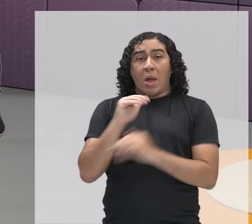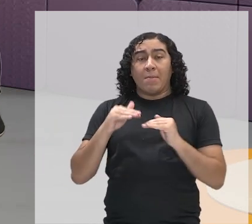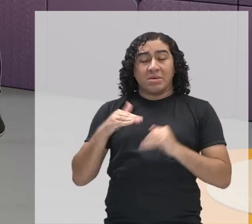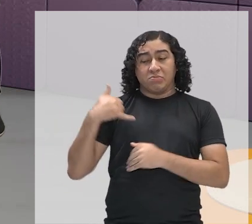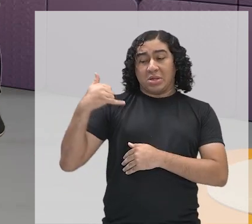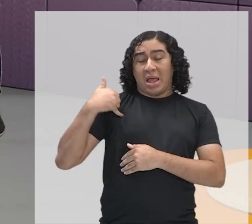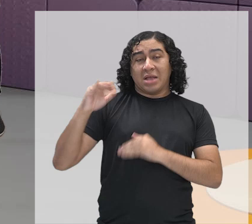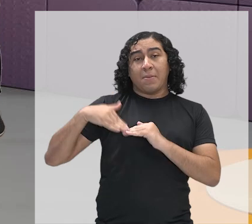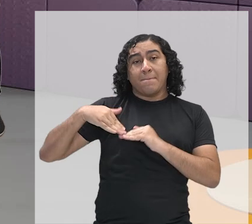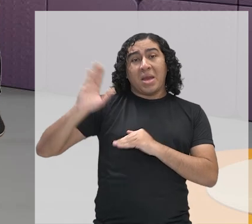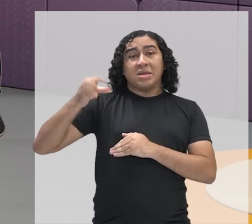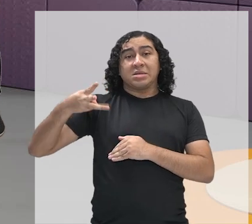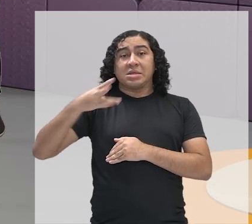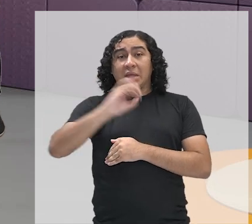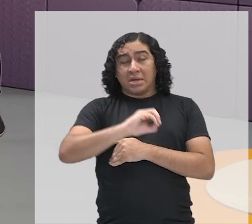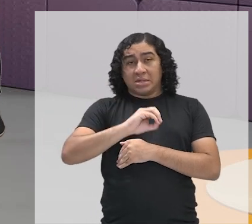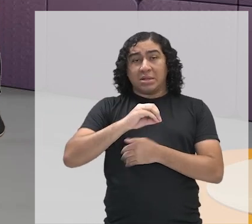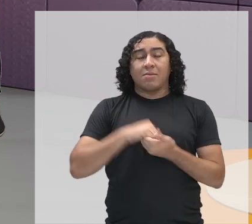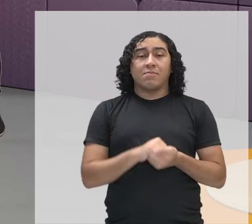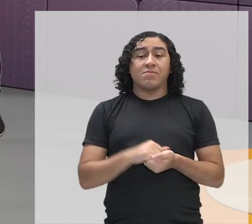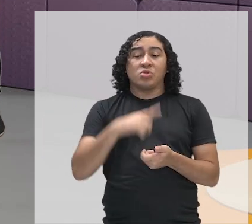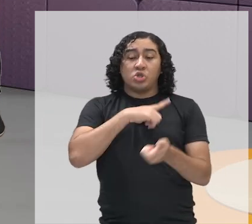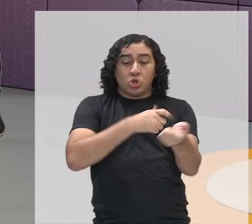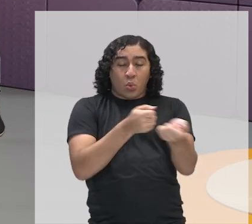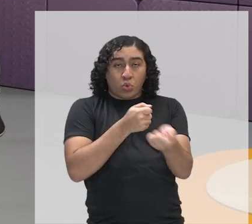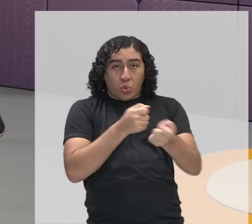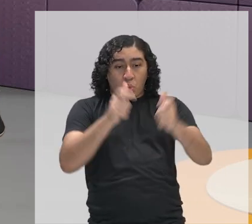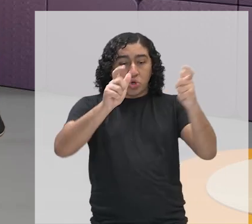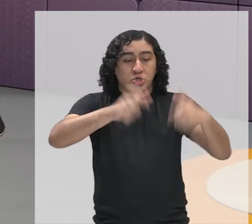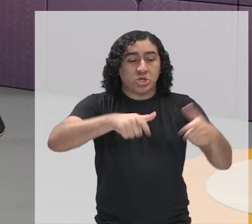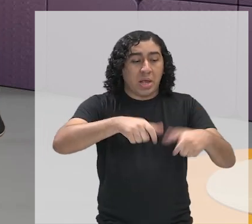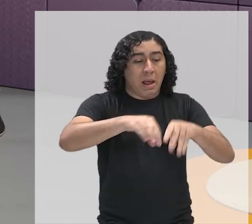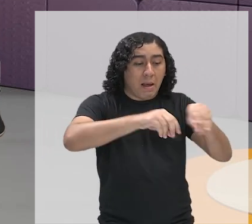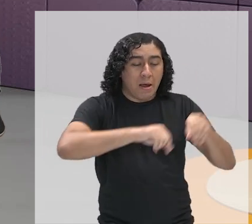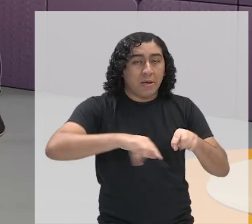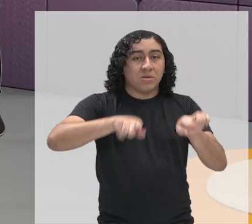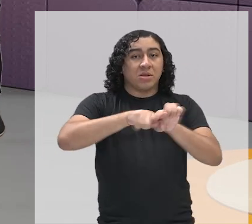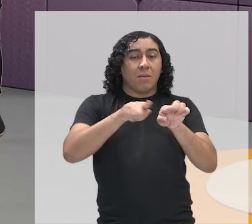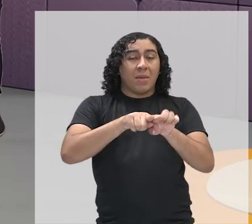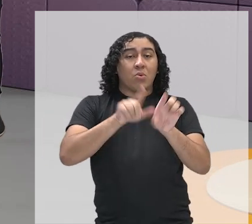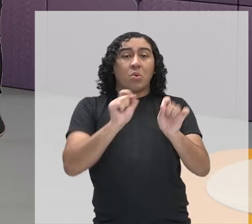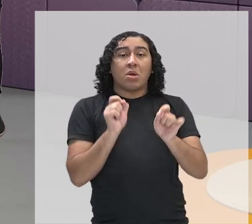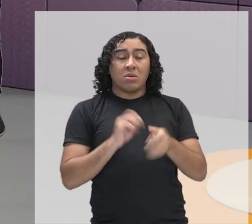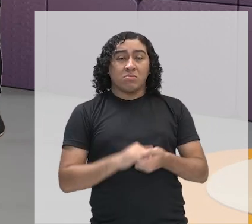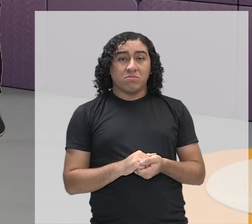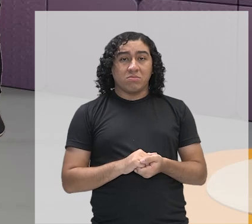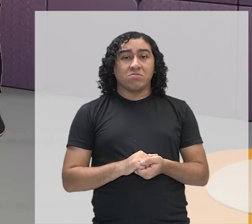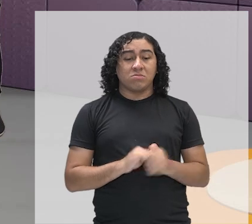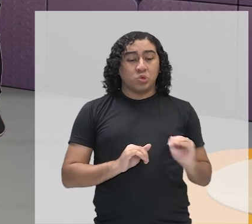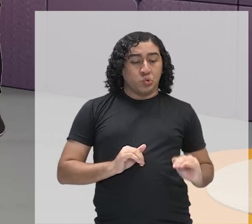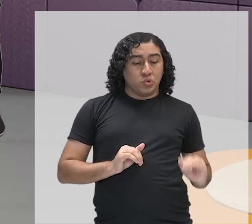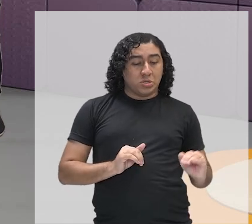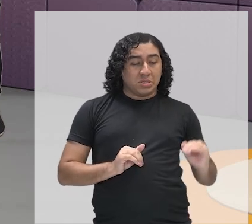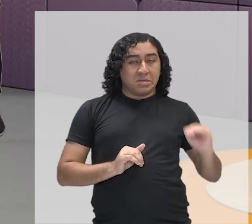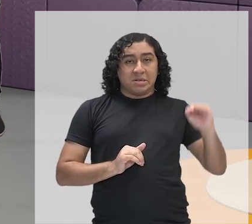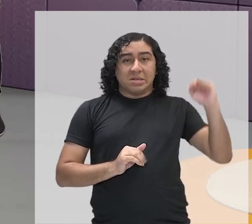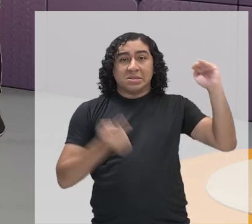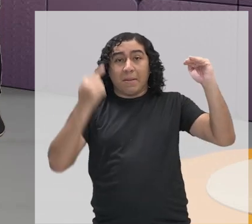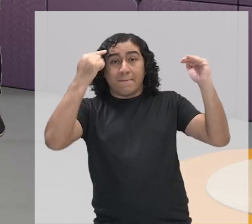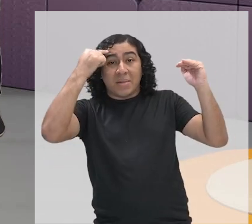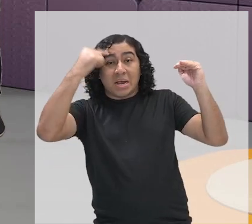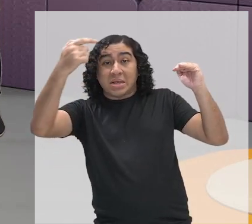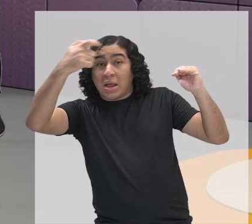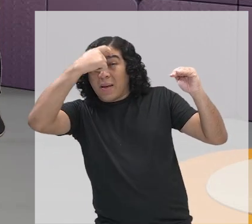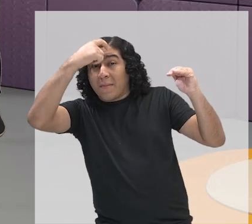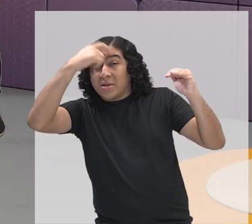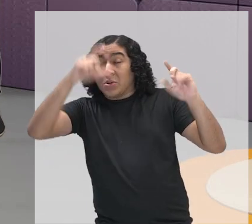anos, proprietários de lotes de terras, criados para serem o quê? Um grande guerreiro. Vamos então